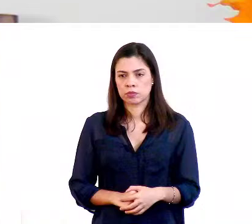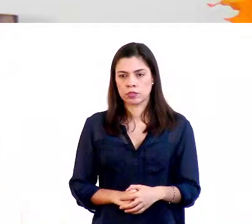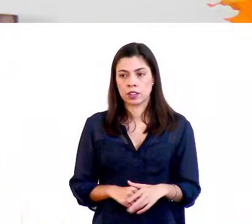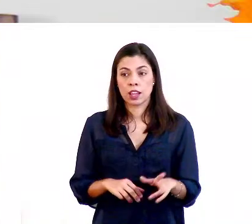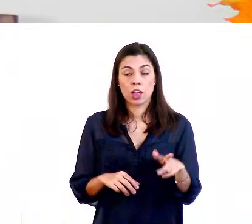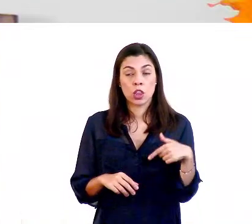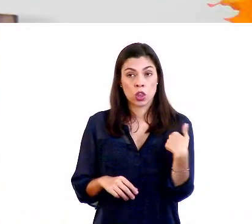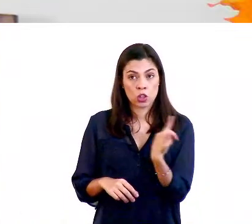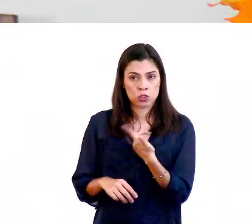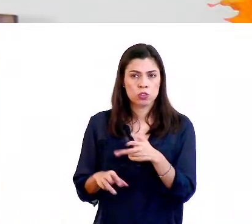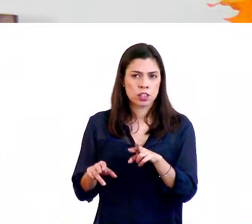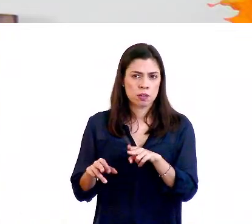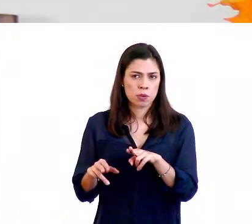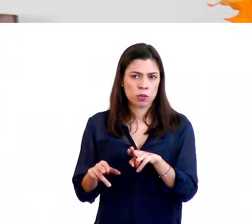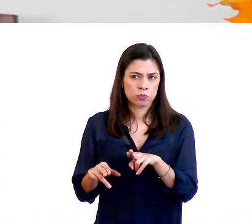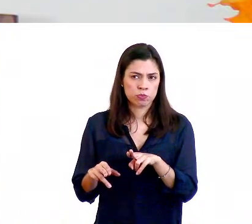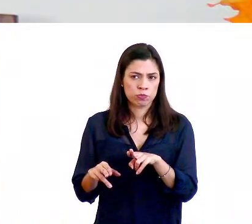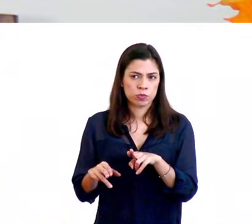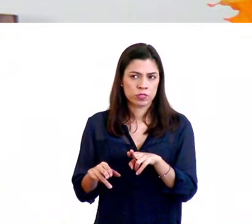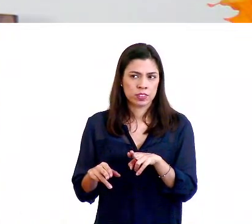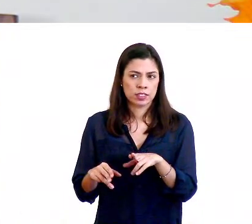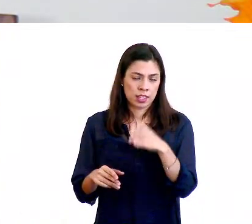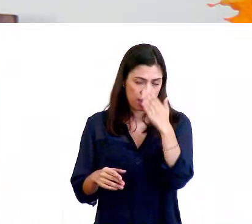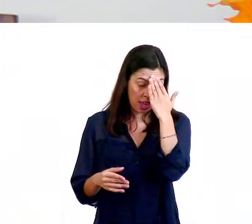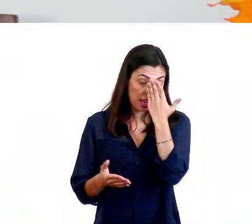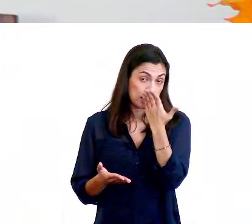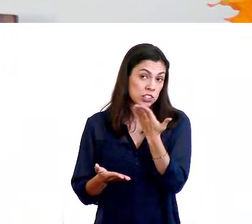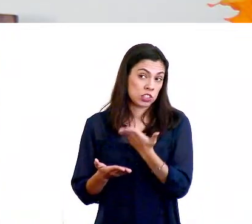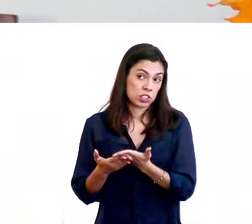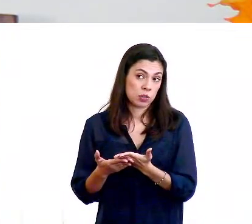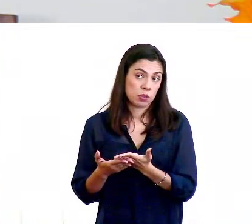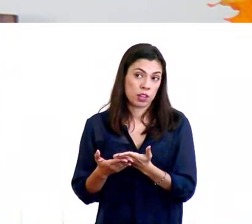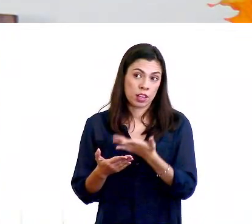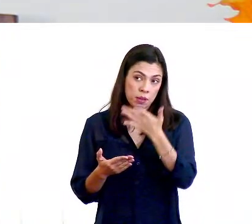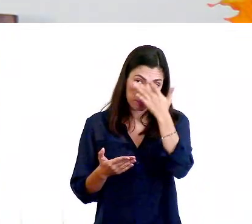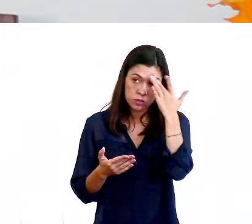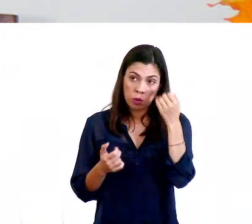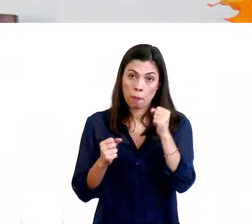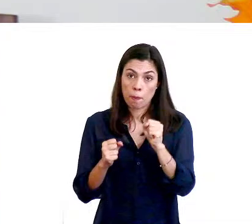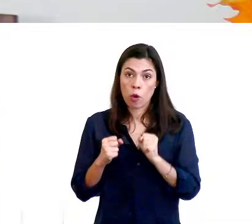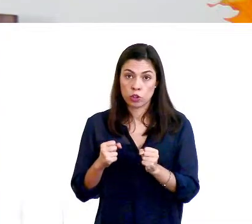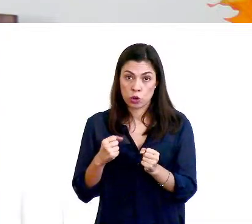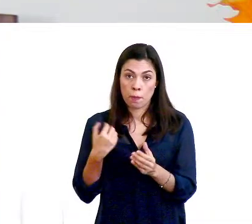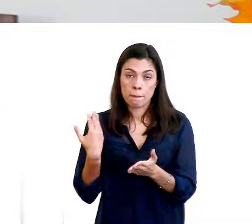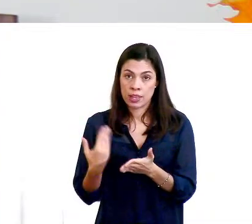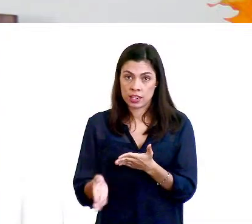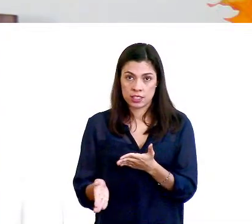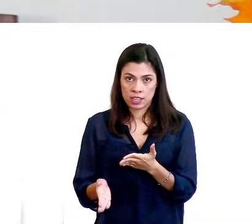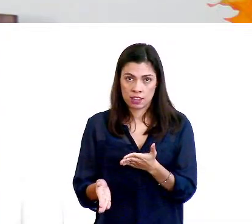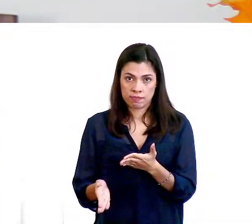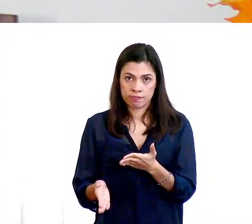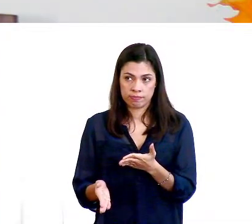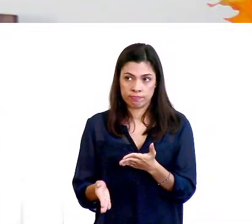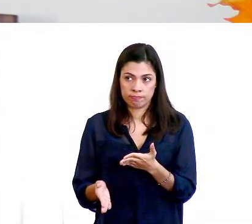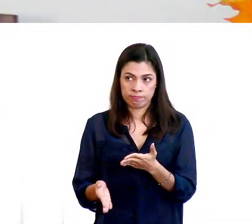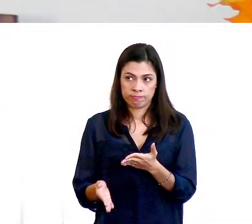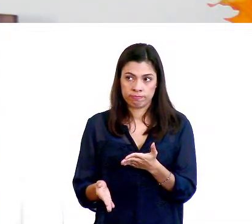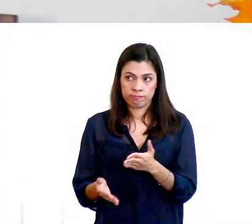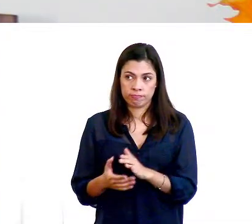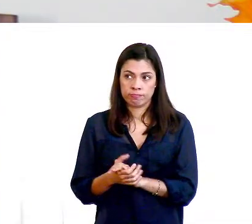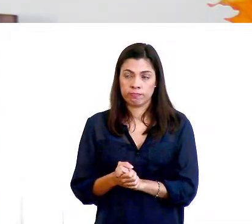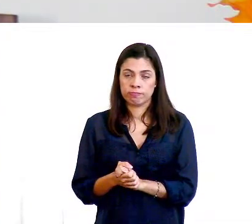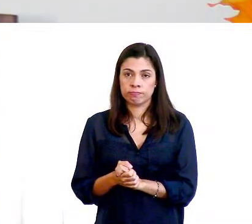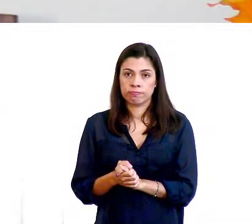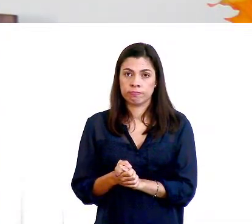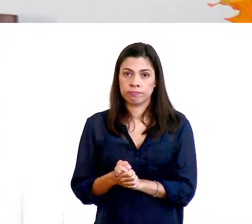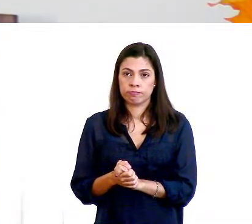da salvação, provavelmente entendam direito a passagem, porque ela está dizendo que não é uma questão de perder, é uma questão de